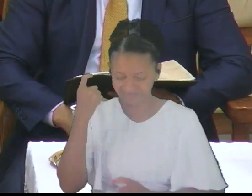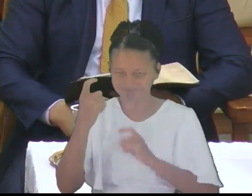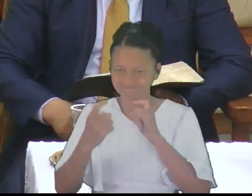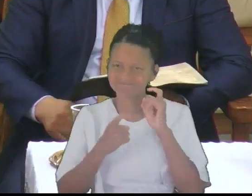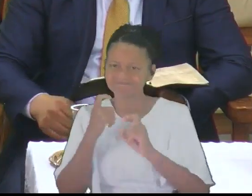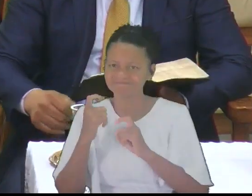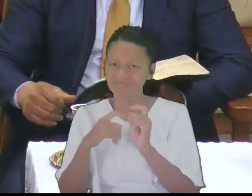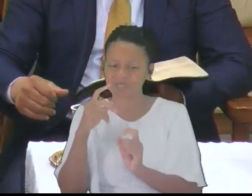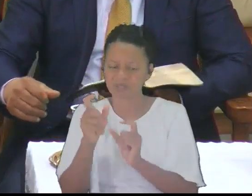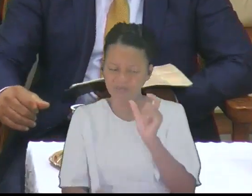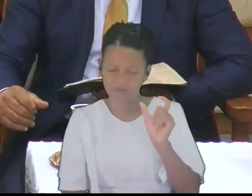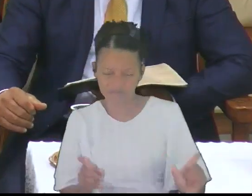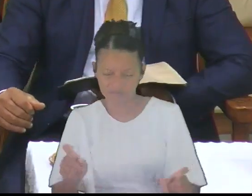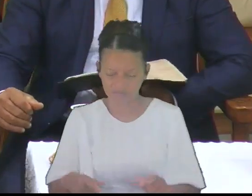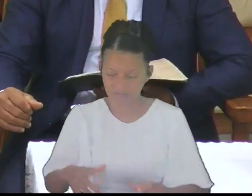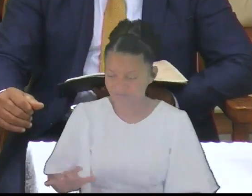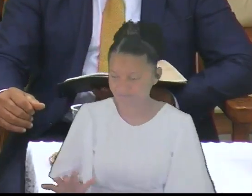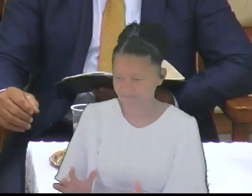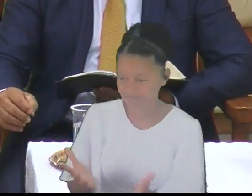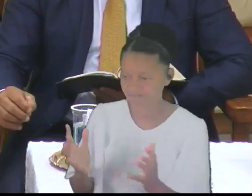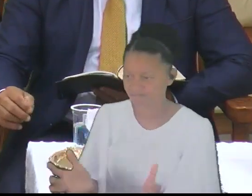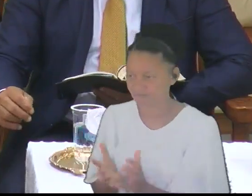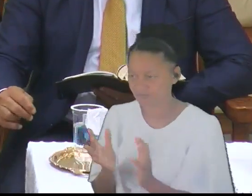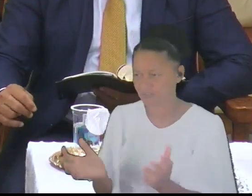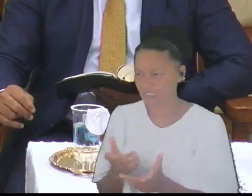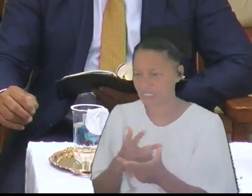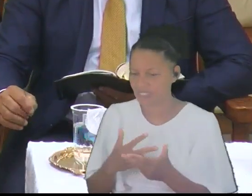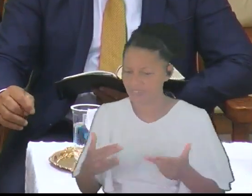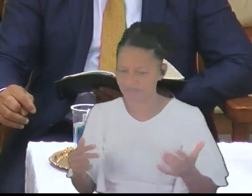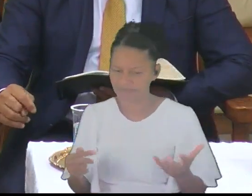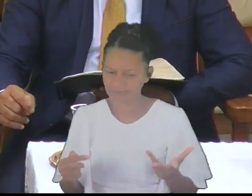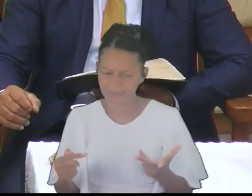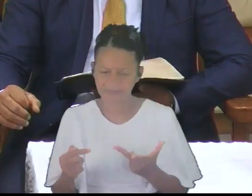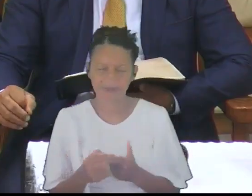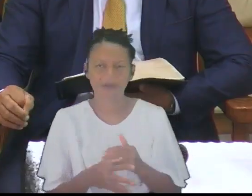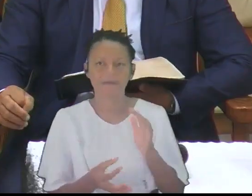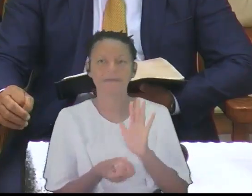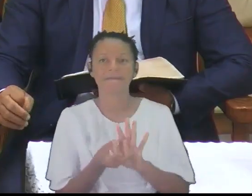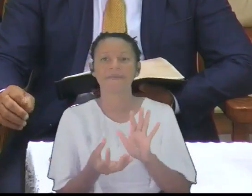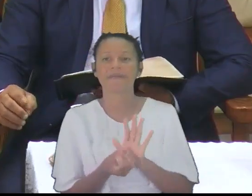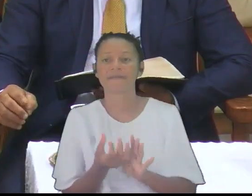os outros, incentivar as boas obras.